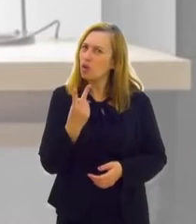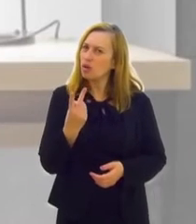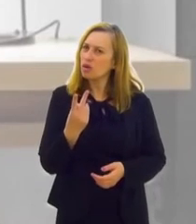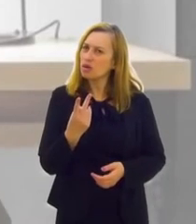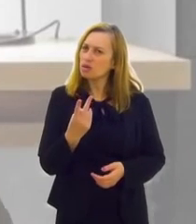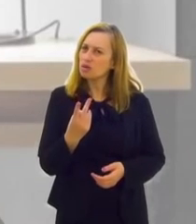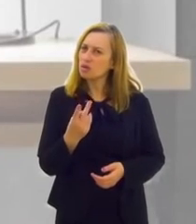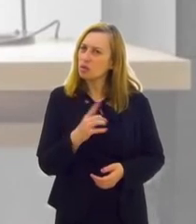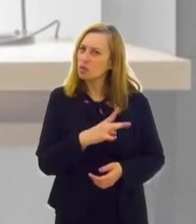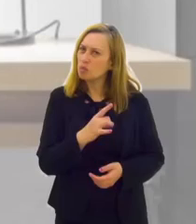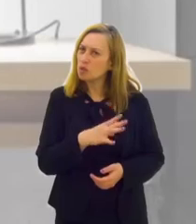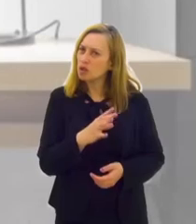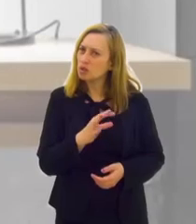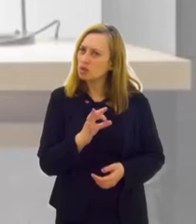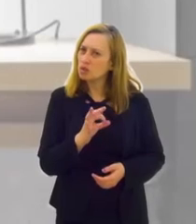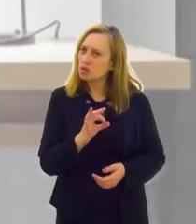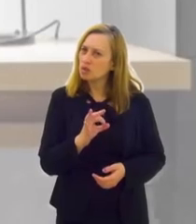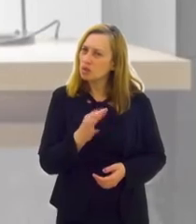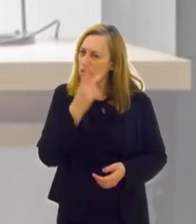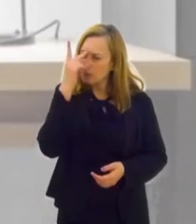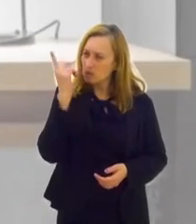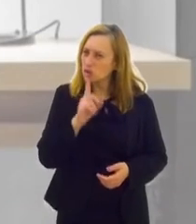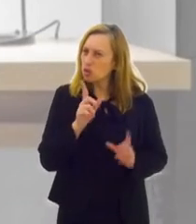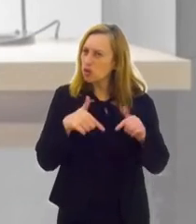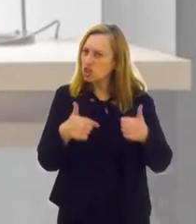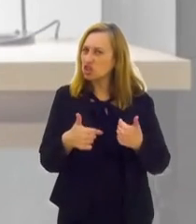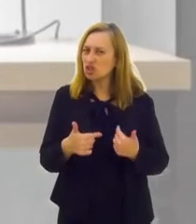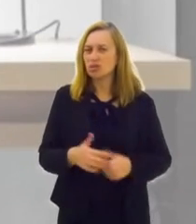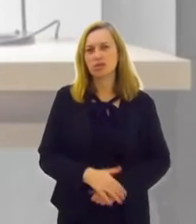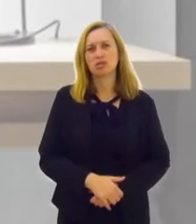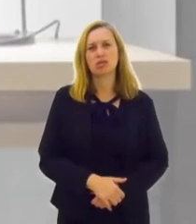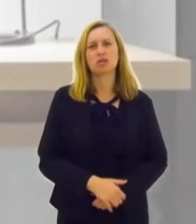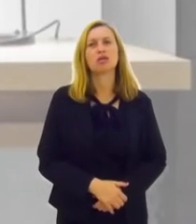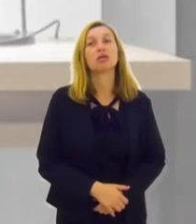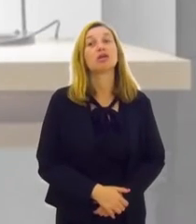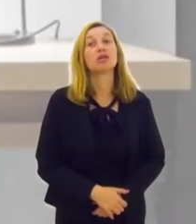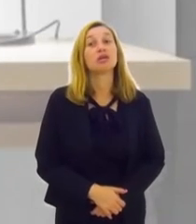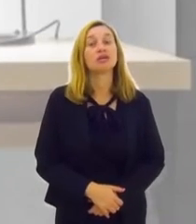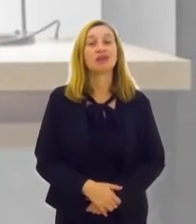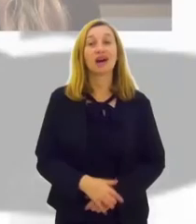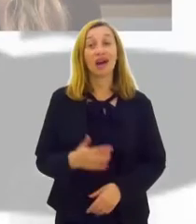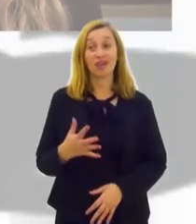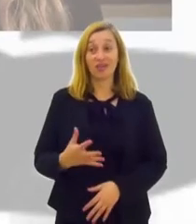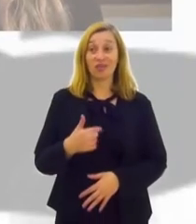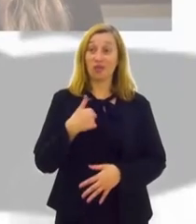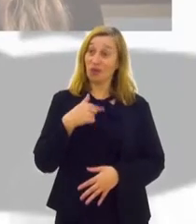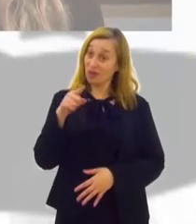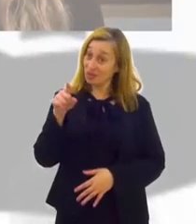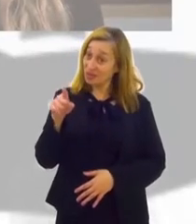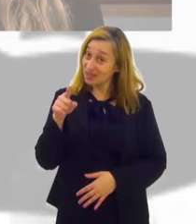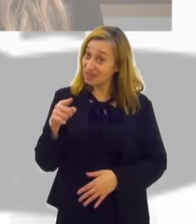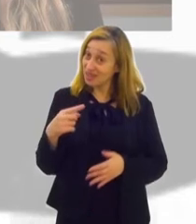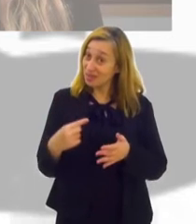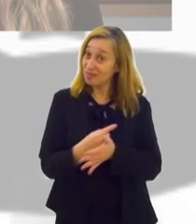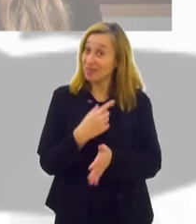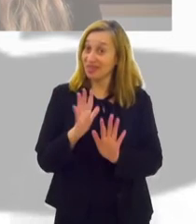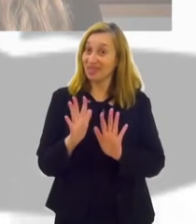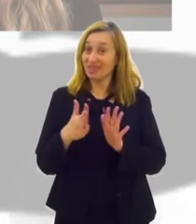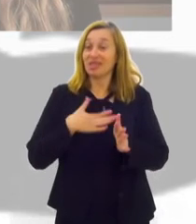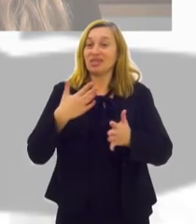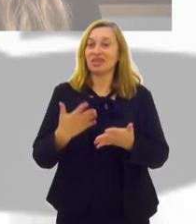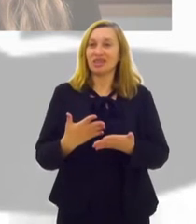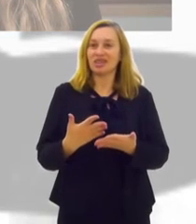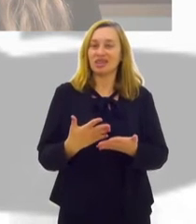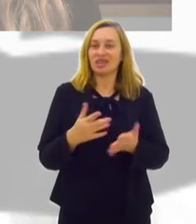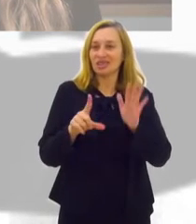para pôr o medo necessário para a pessoa não agir dessa forma? Olha, agora você me pegou, Cláudia, porque a nossa